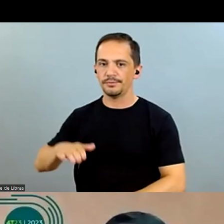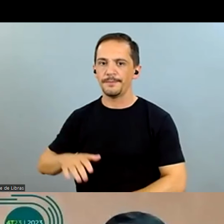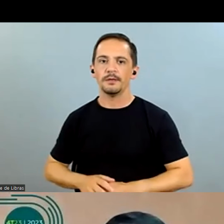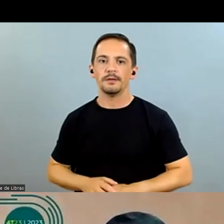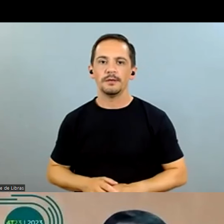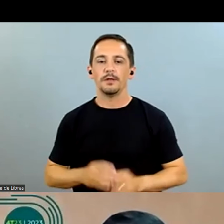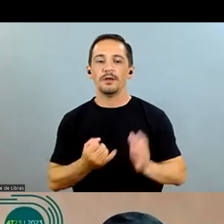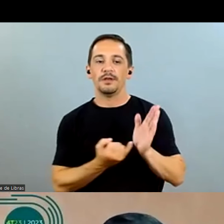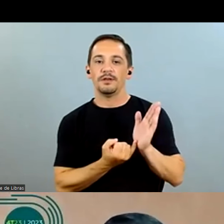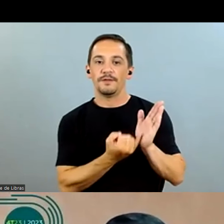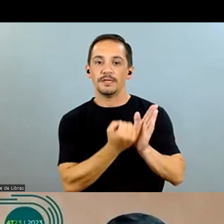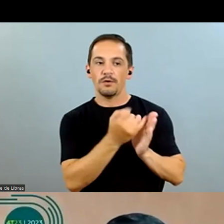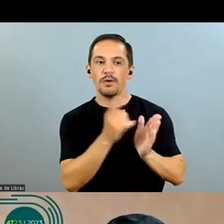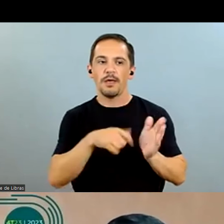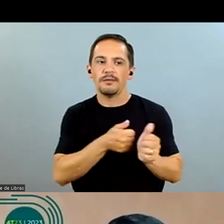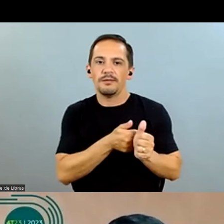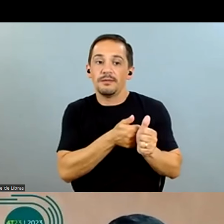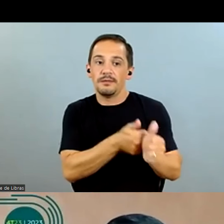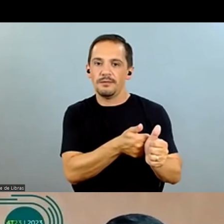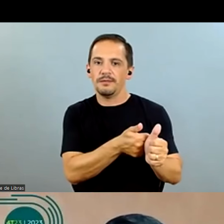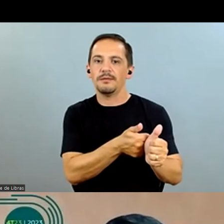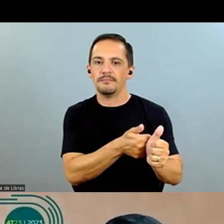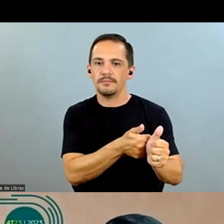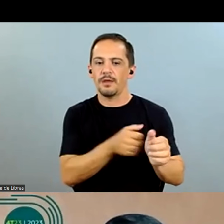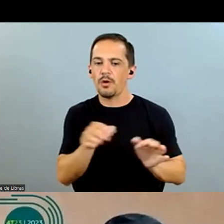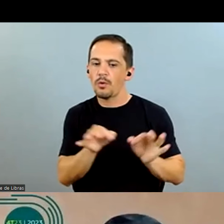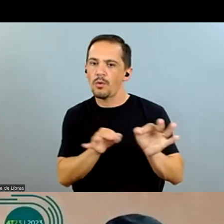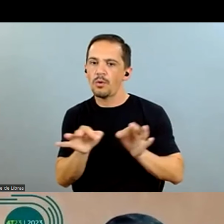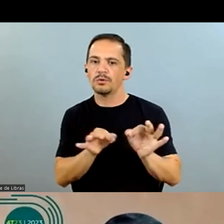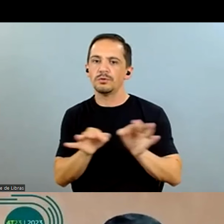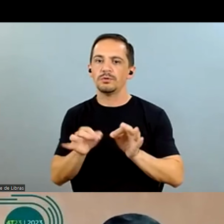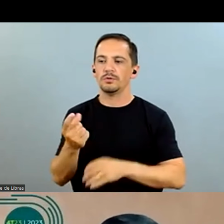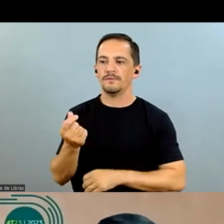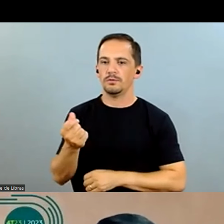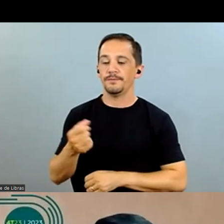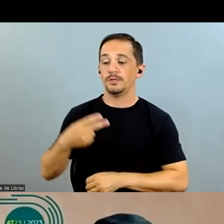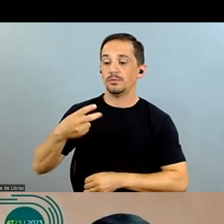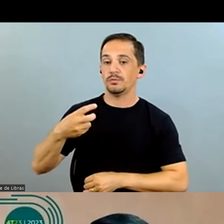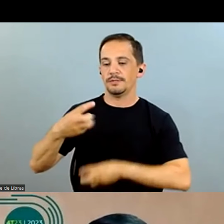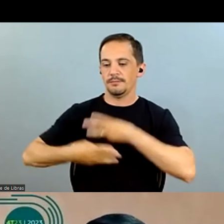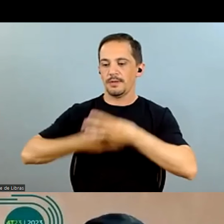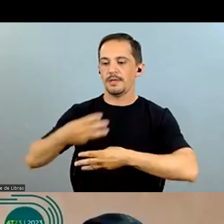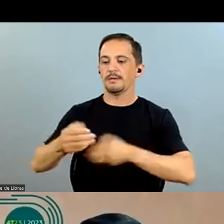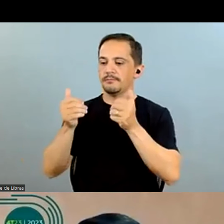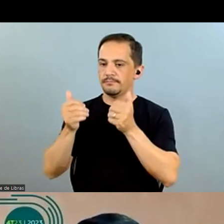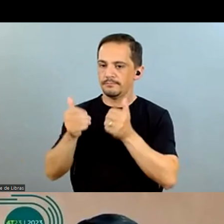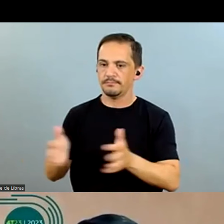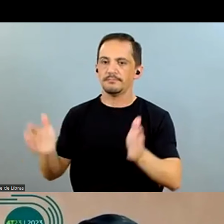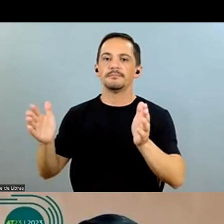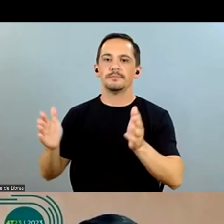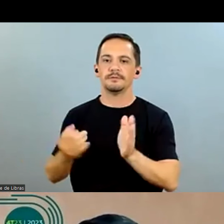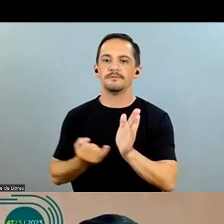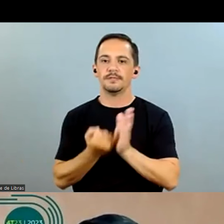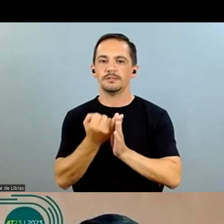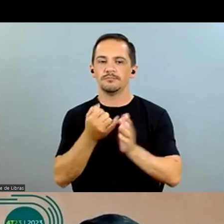ser nosso alvo eh nesse ano eh no segundo trimestre a gente já deve iniciar esse processo de recomposição da inflação